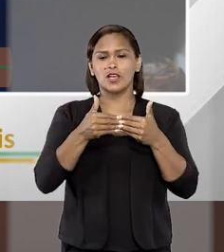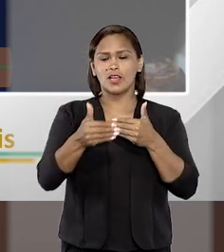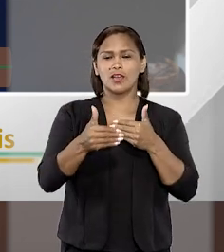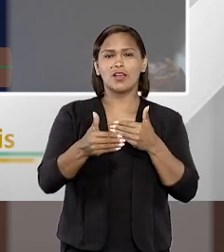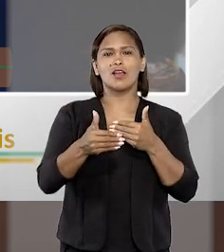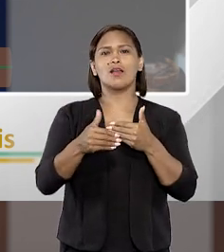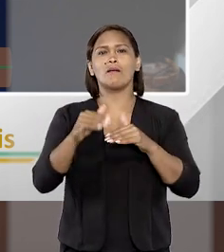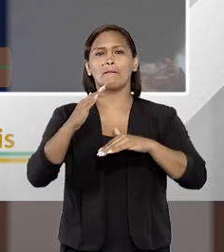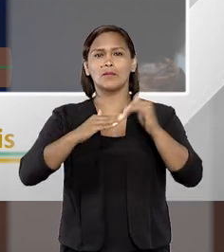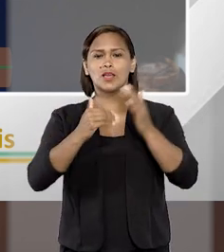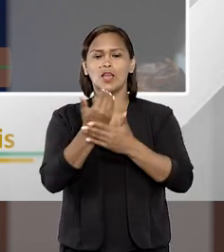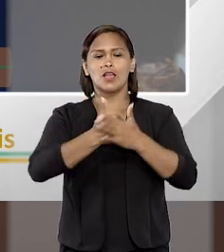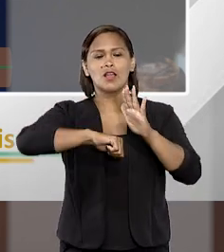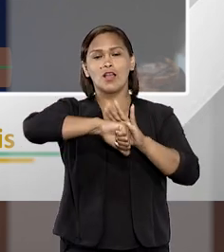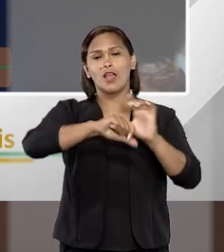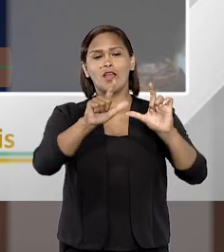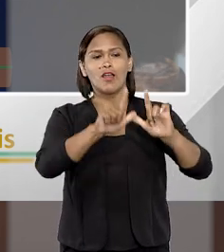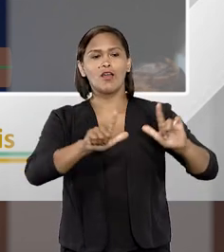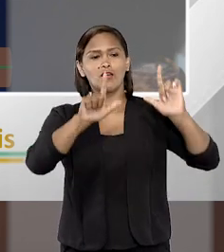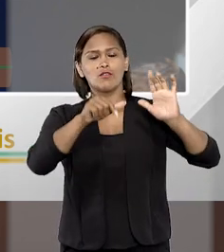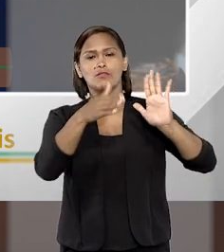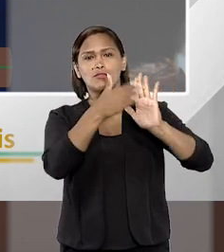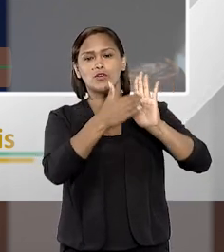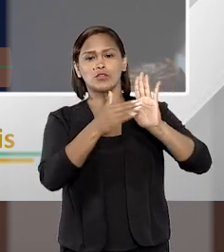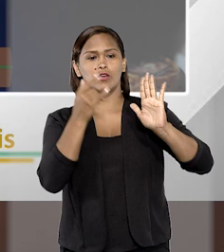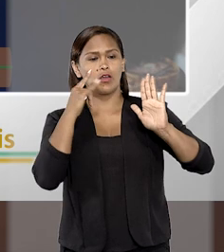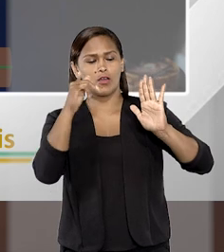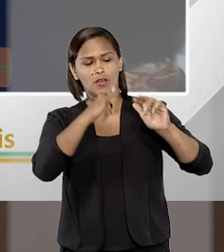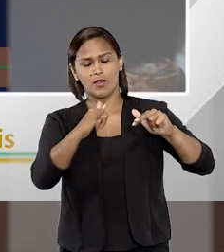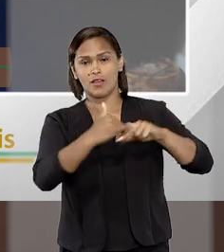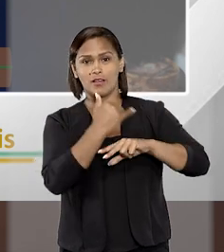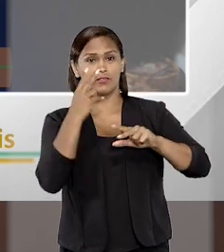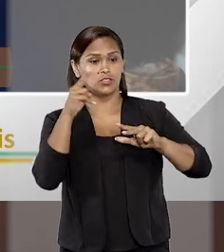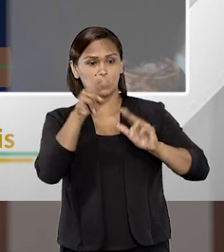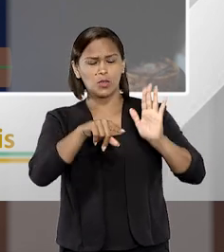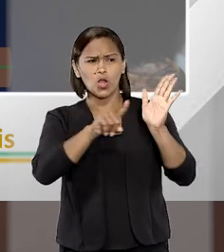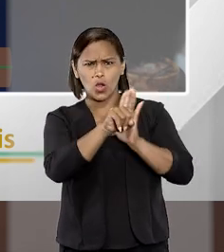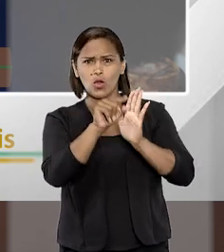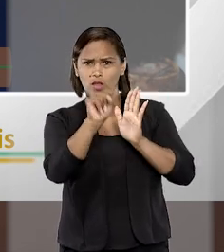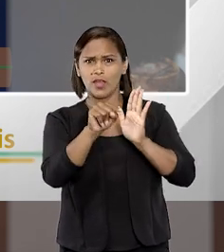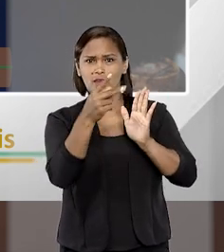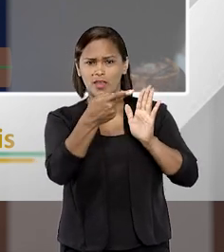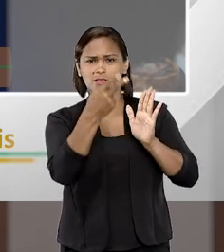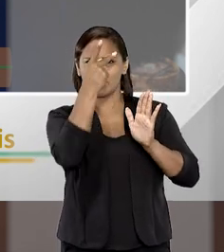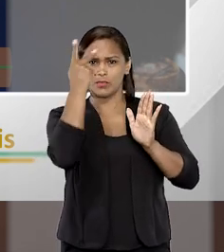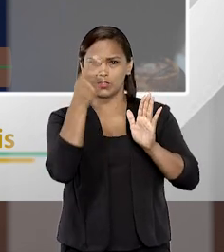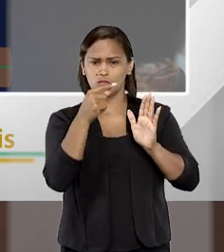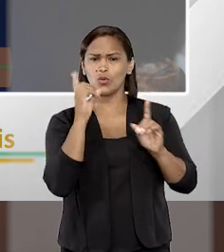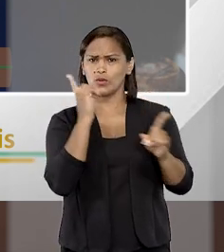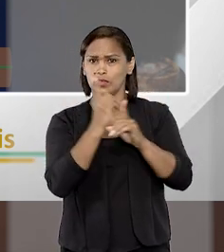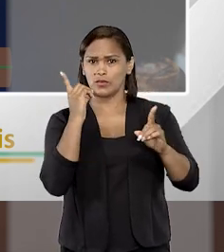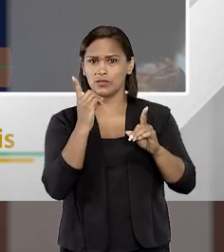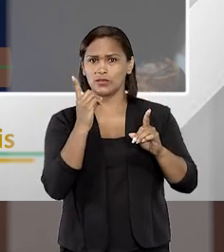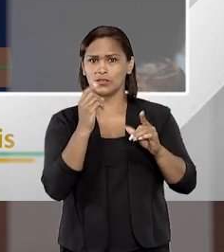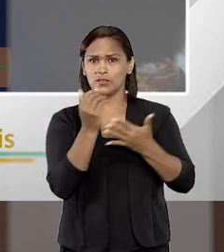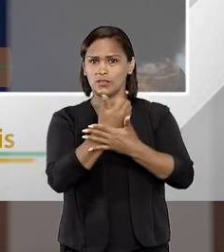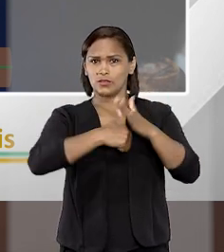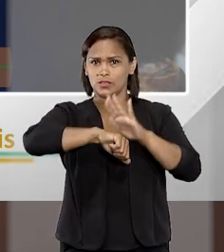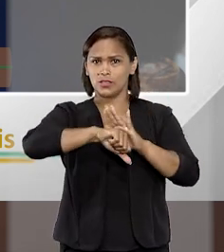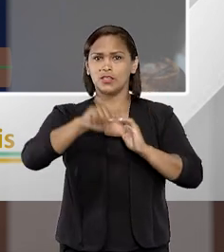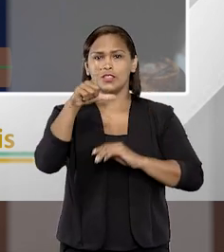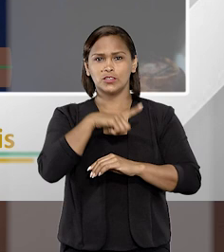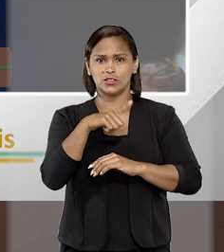Operandi e apresentar uma fotografia para a vítima perguntando e se trata mesmo daquela pessoa autor